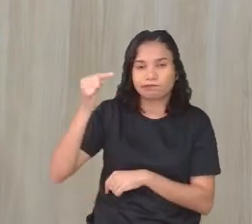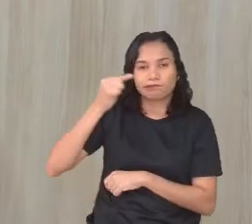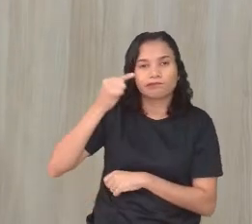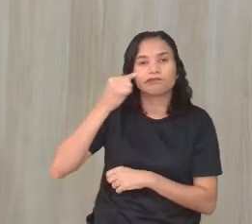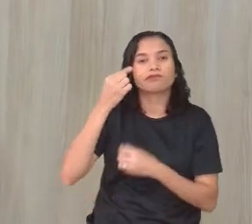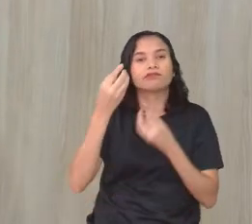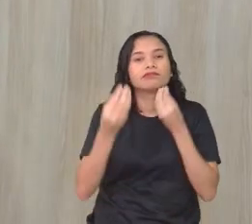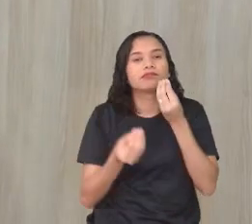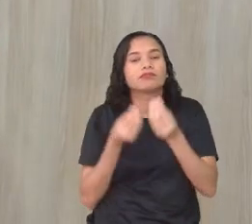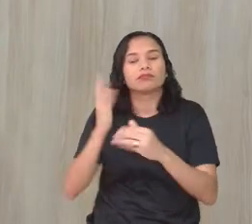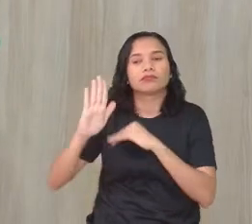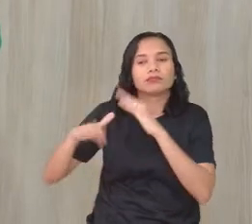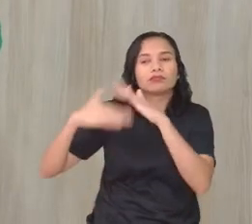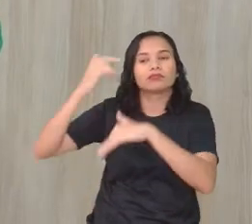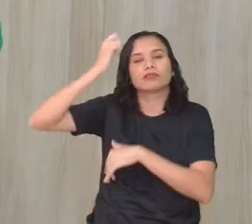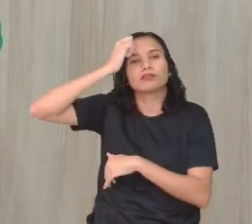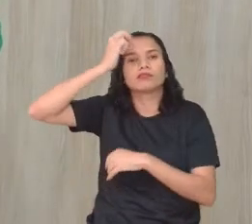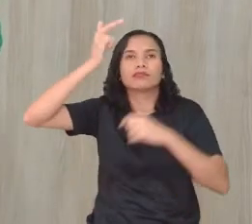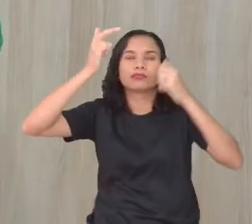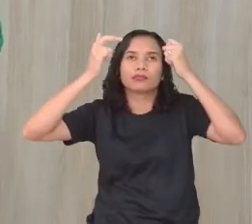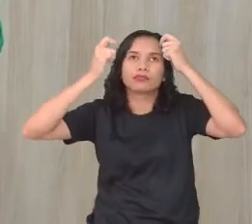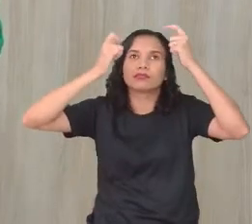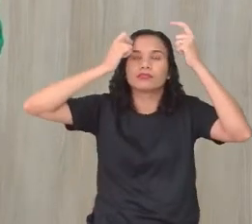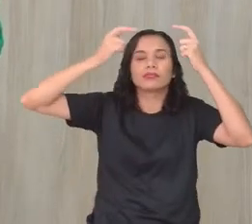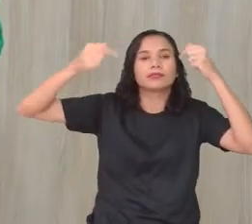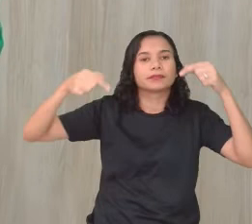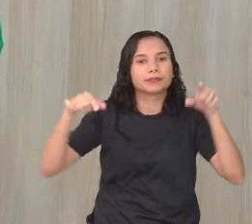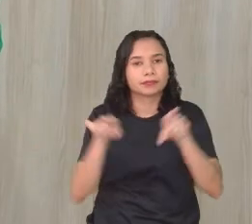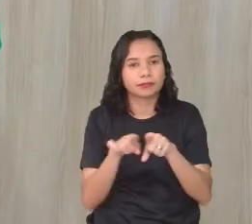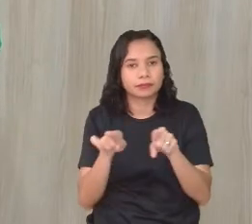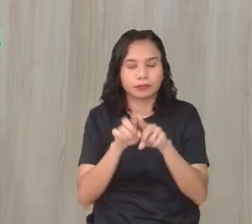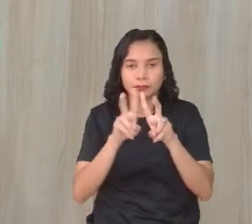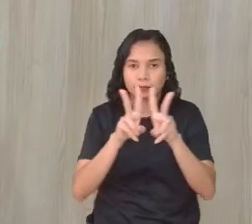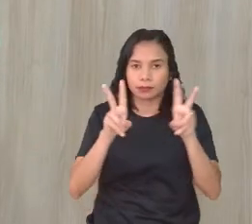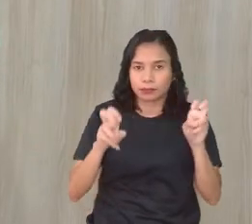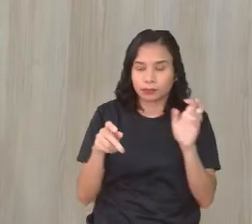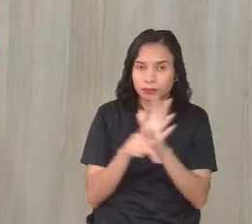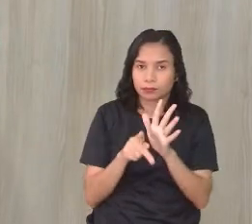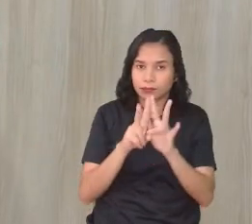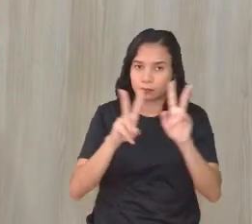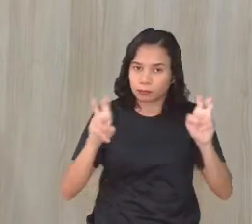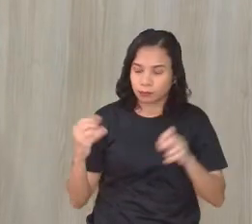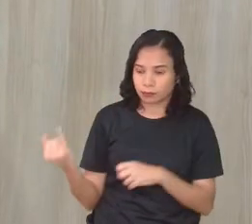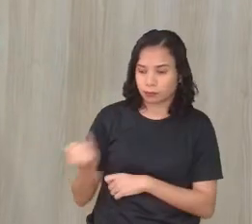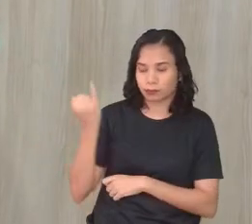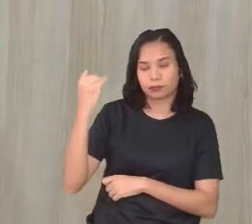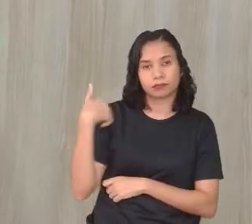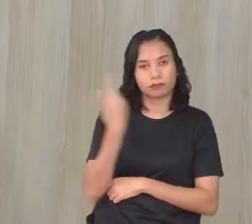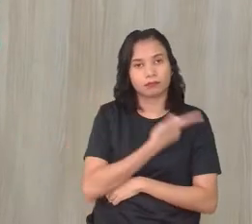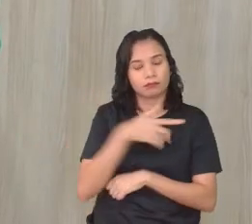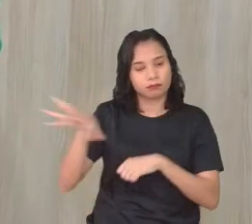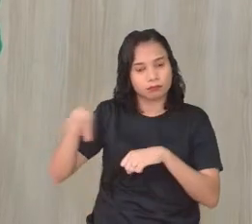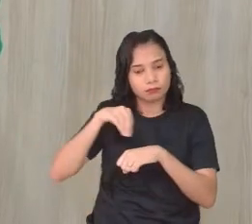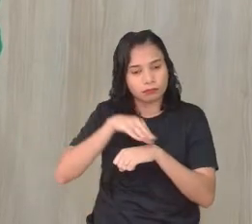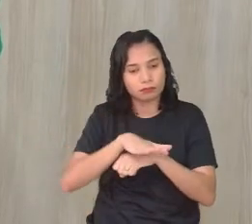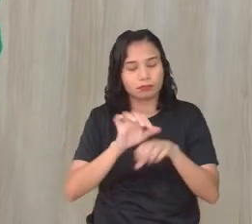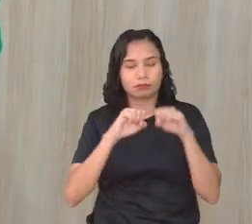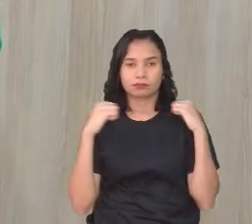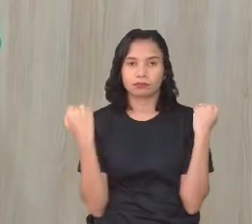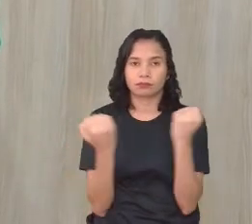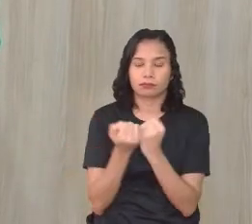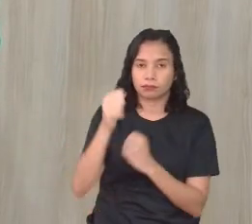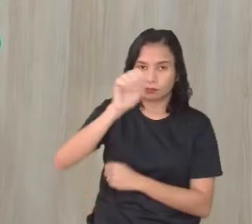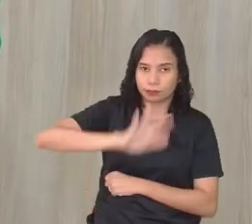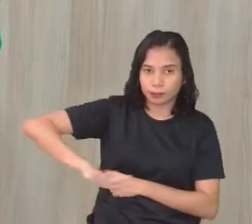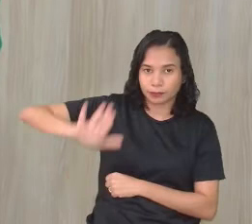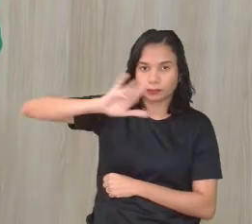é? Construindo uma ideia também, não é? Sobre temas importantes que permeiam a nossa sociedade, que estão